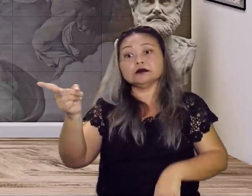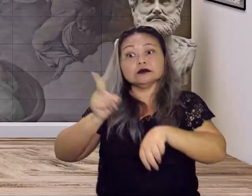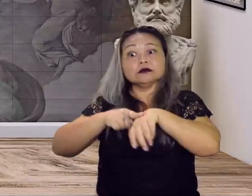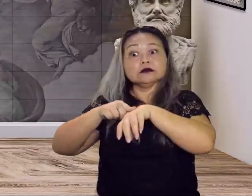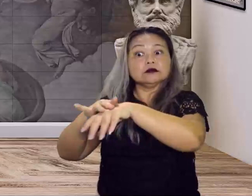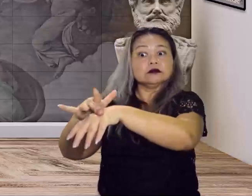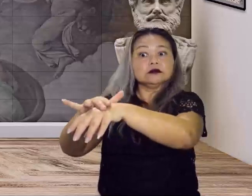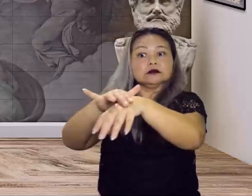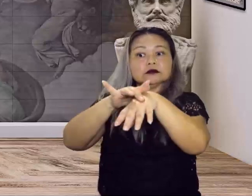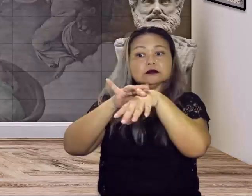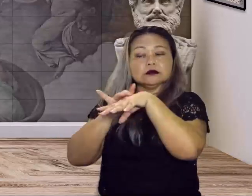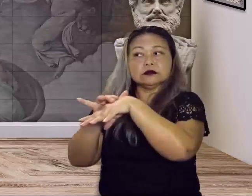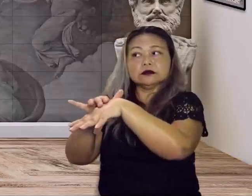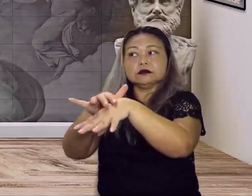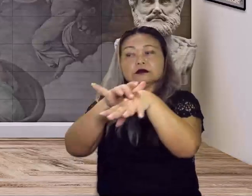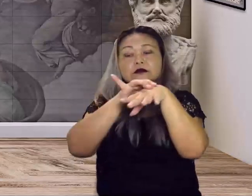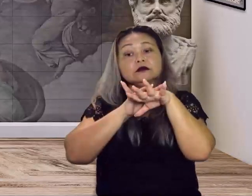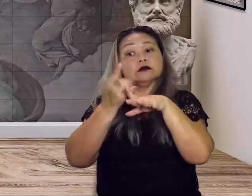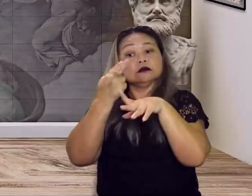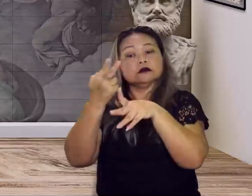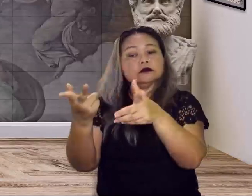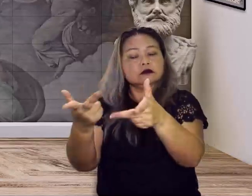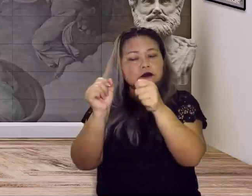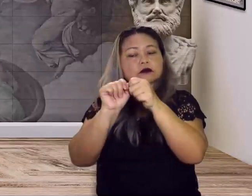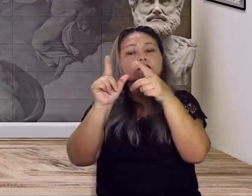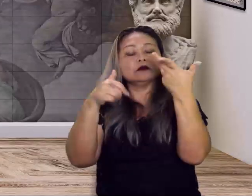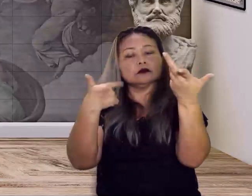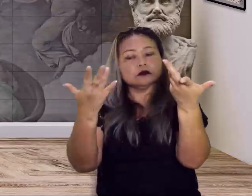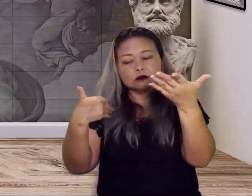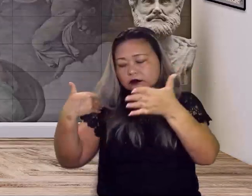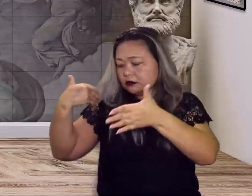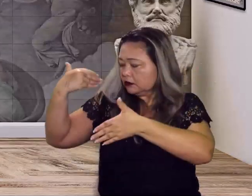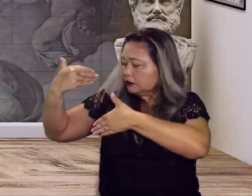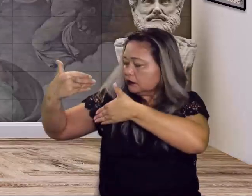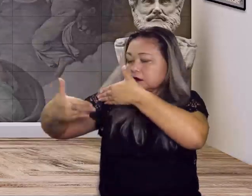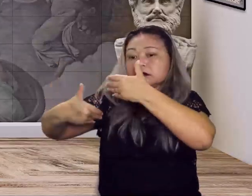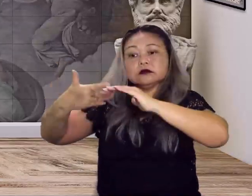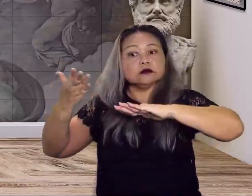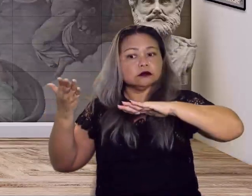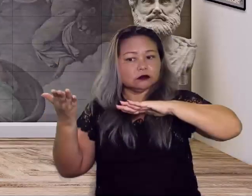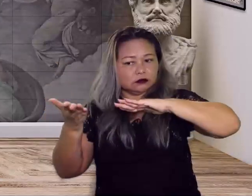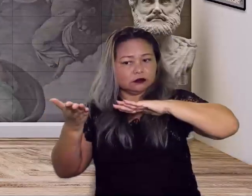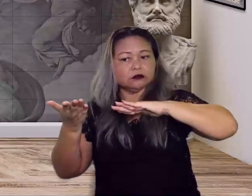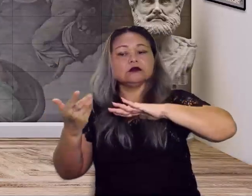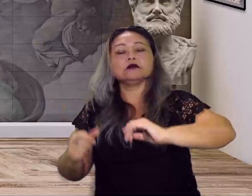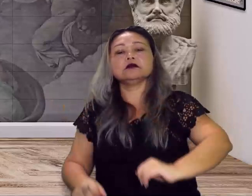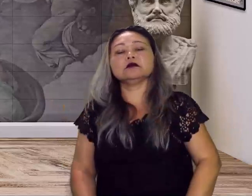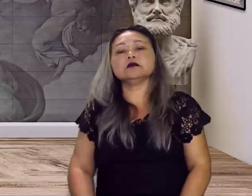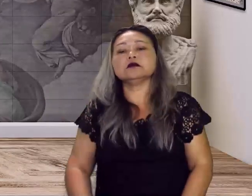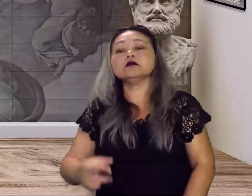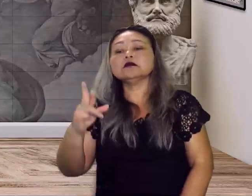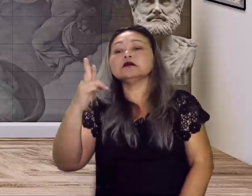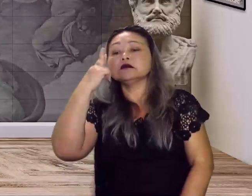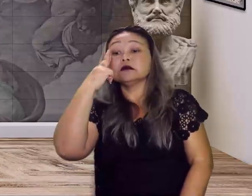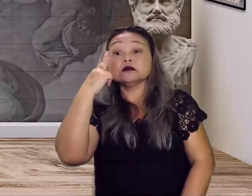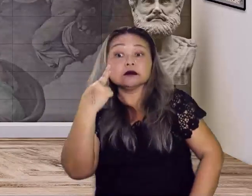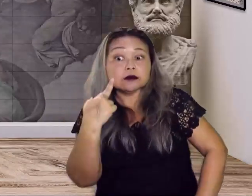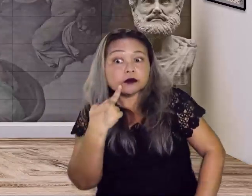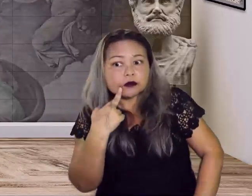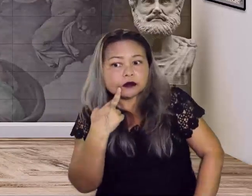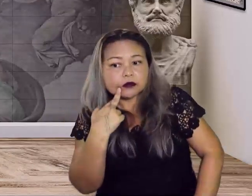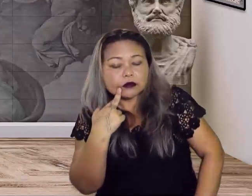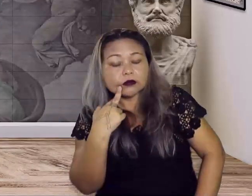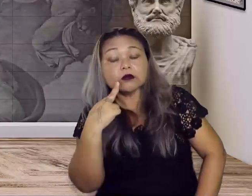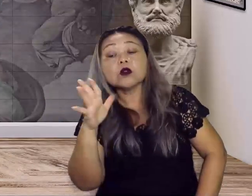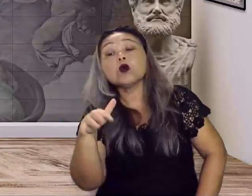será? Então os mitos, vocês percebem que ele vem até na atualidade, né? E Rondônia aí?